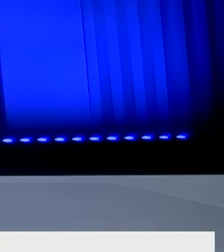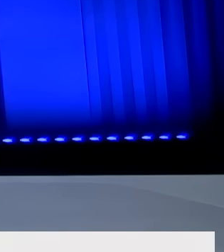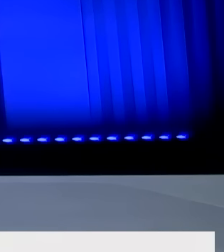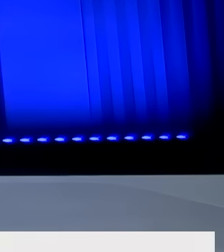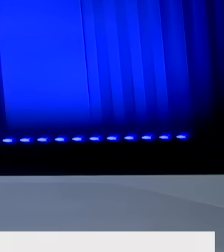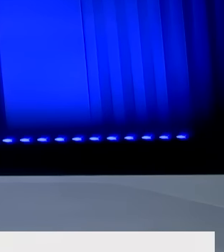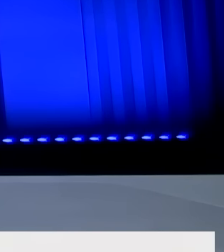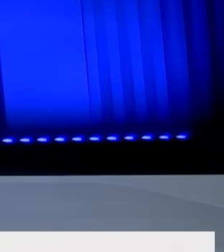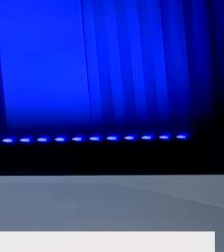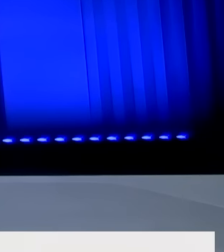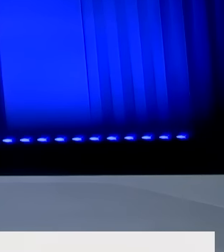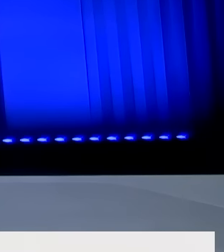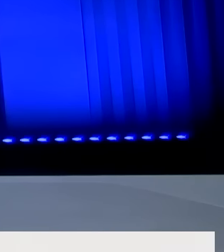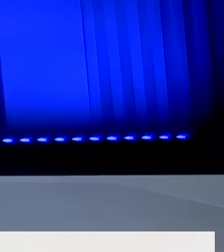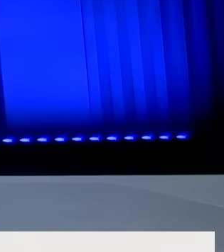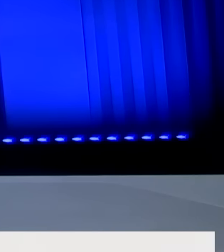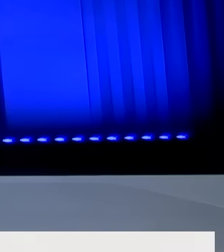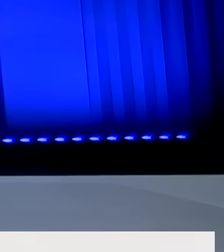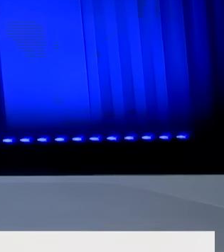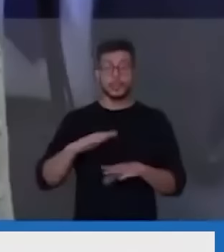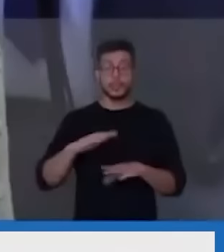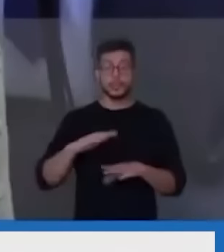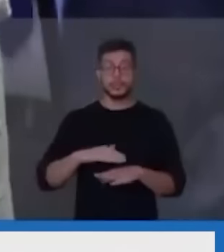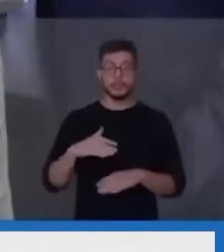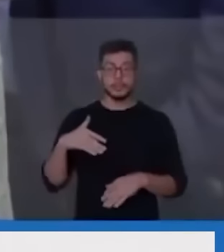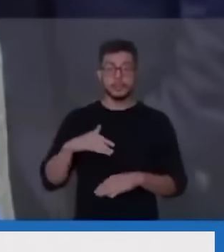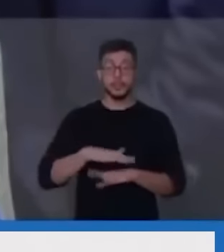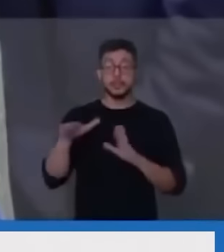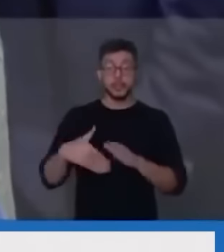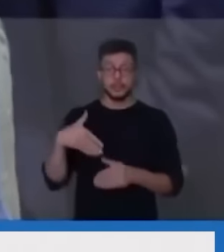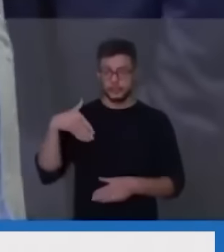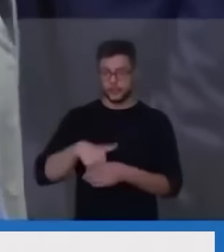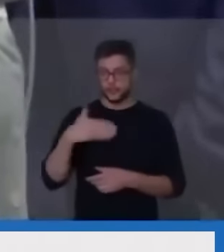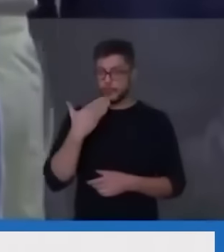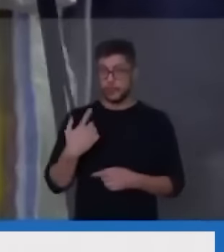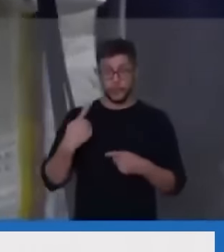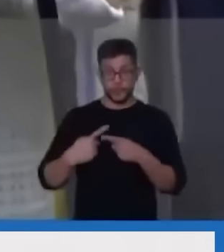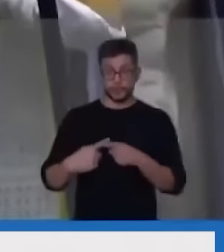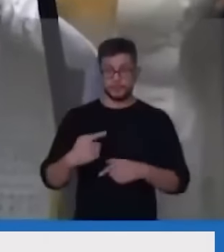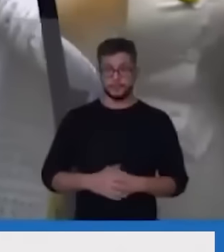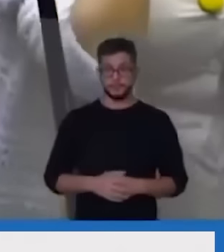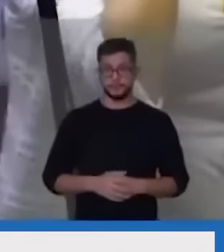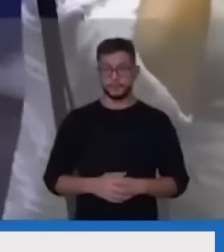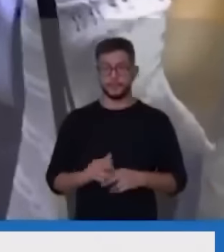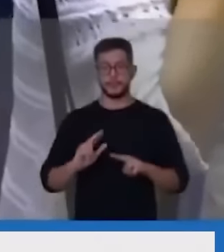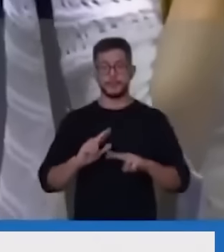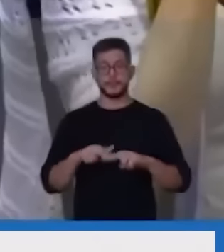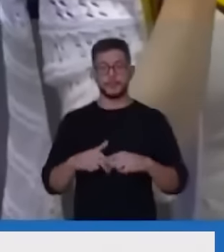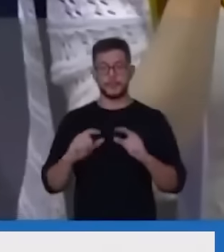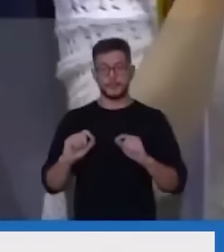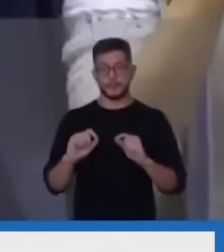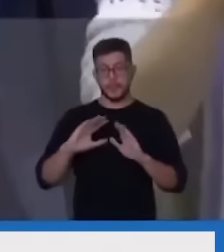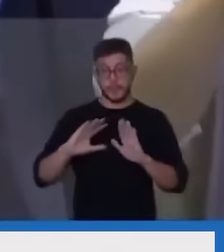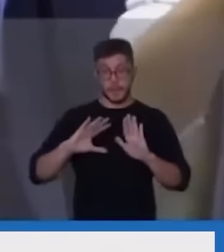os parlamentares votaram a favor da matéria. Porque as emendas do Senado despioraram o